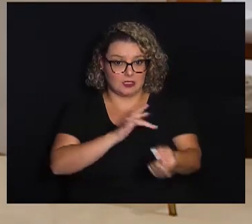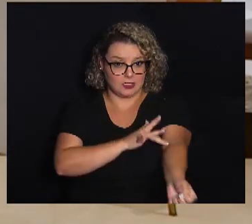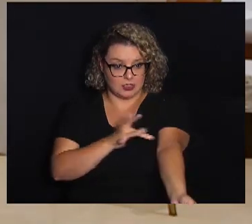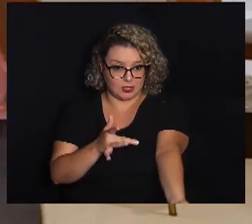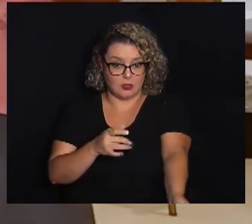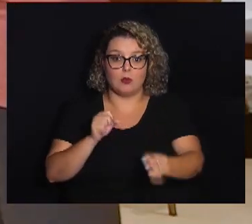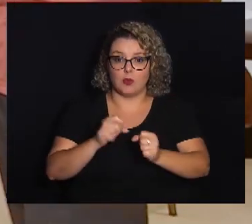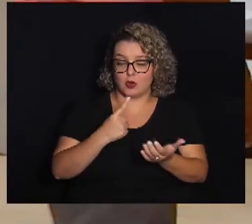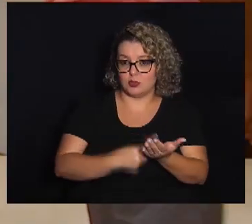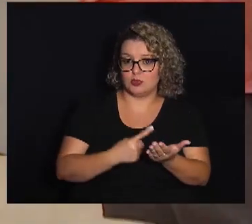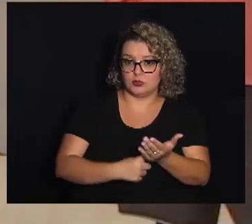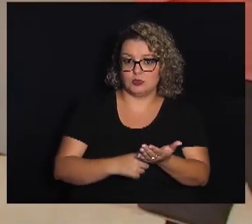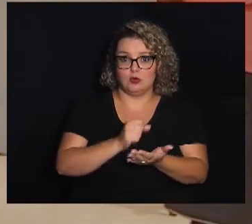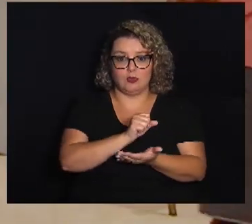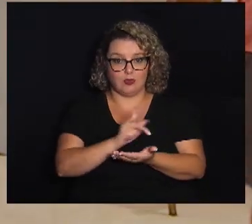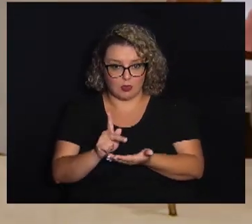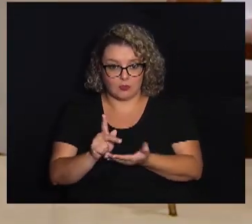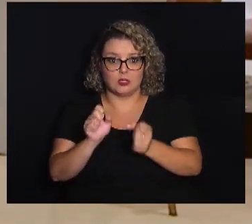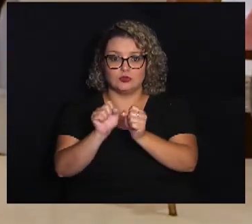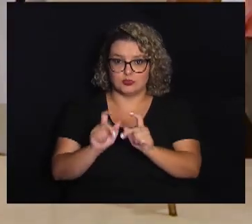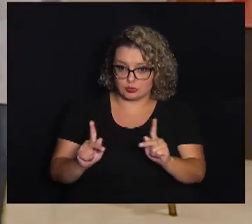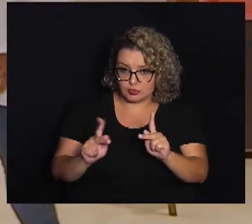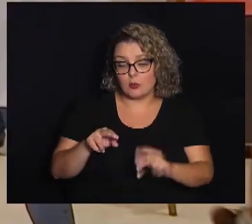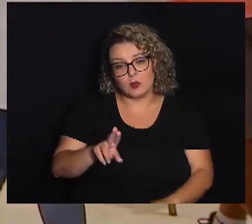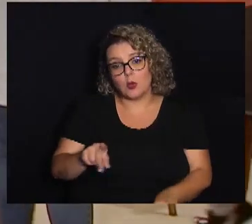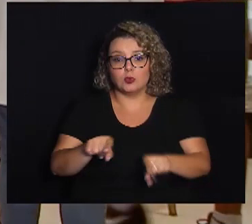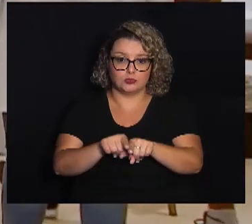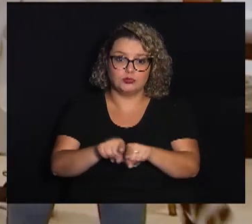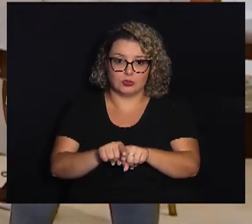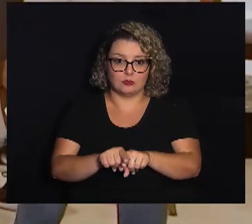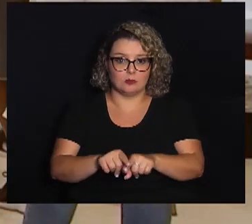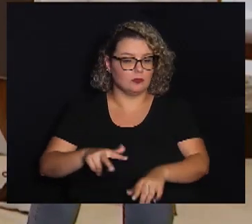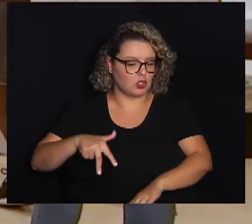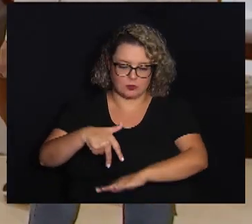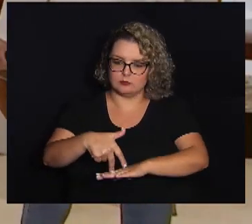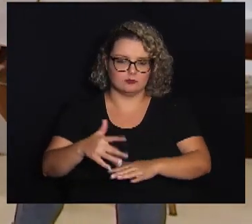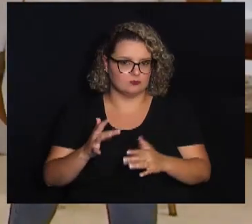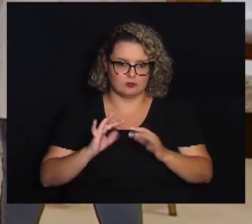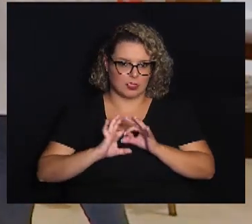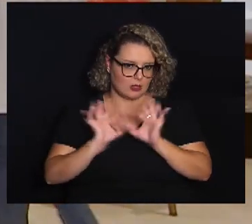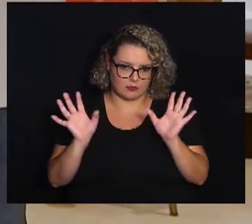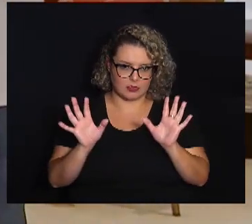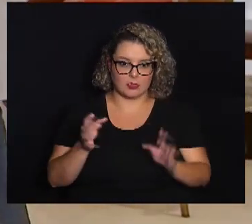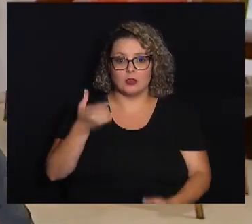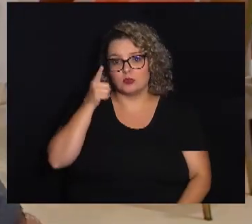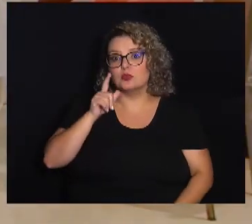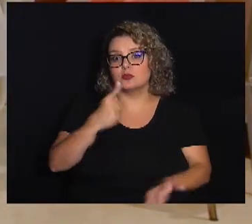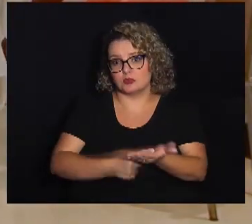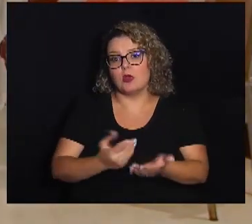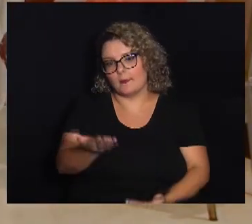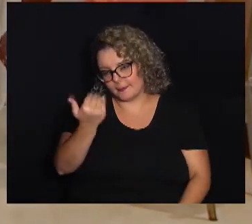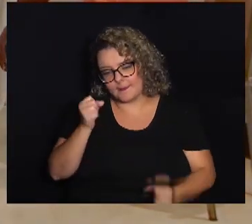ser agendado pelo aplicativo do shopping ou também procura espontânea. Tá? Não, se você não conseguir agendar, pode